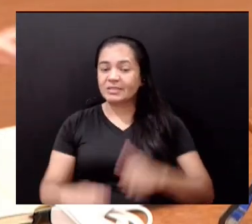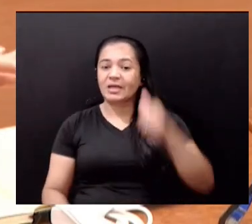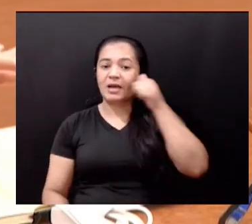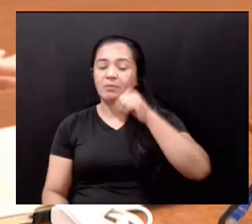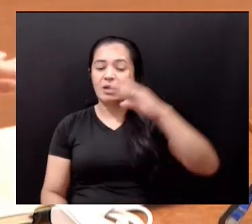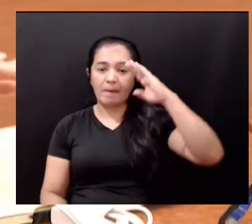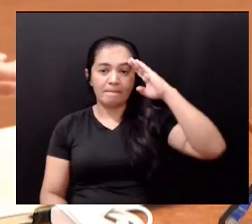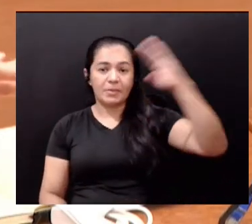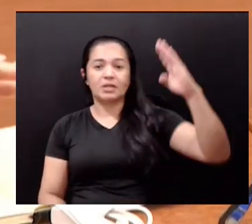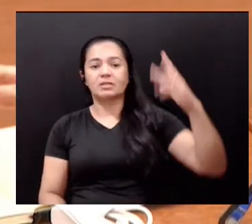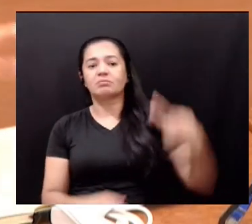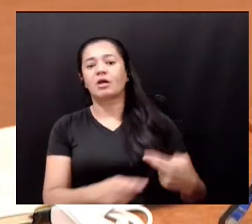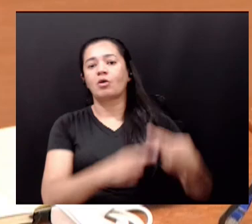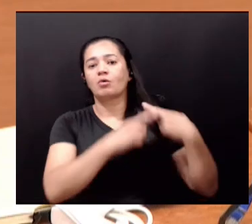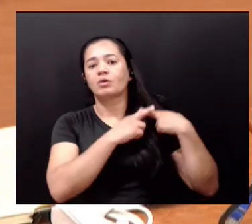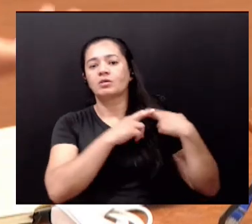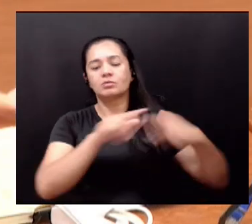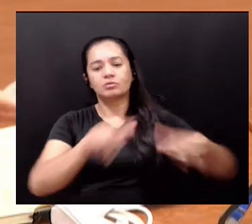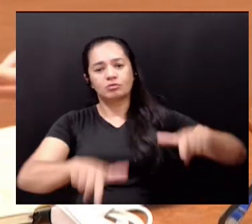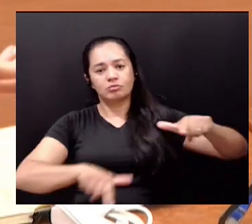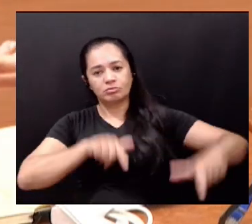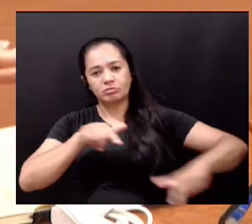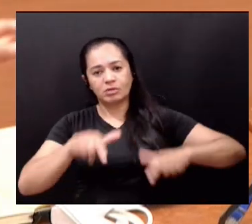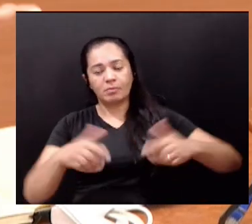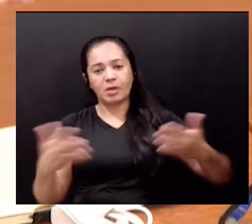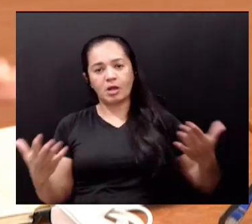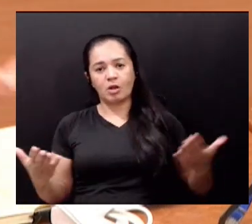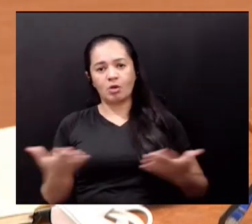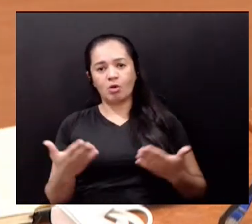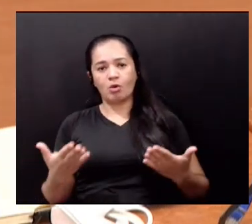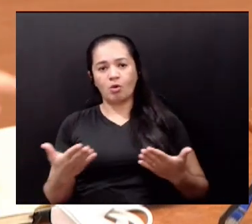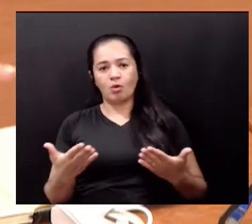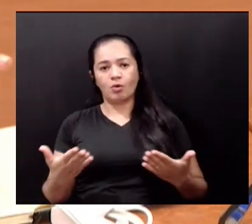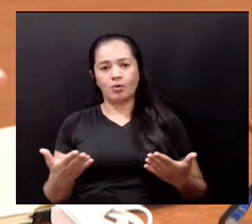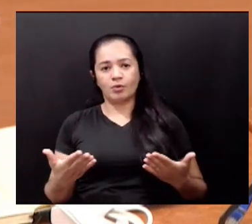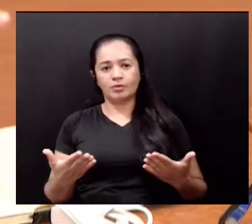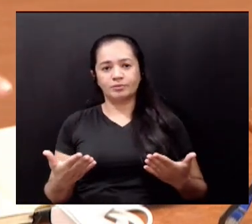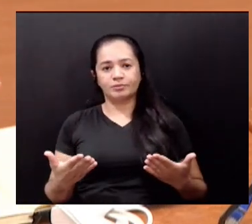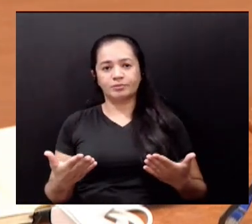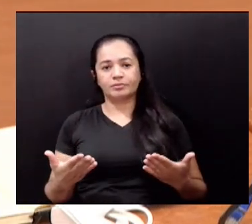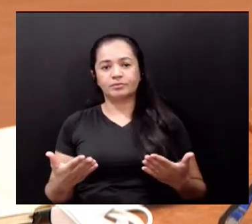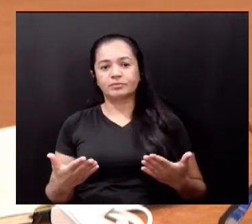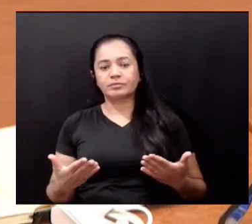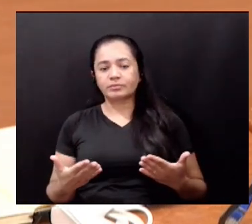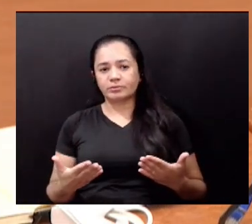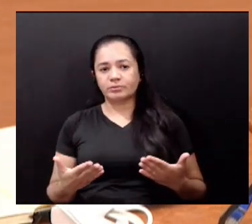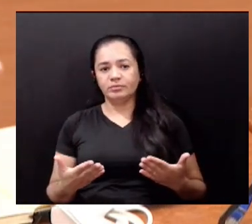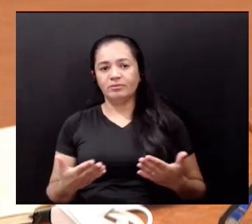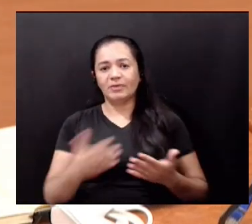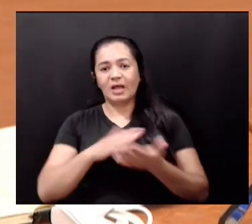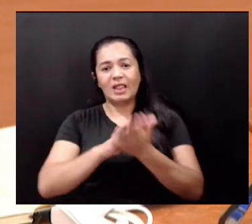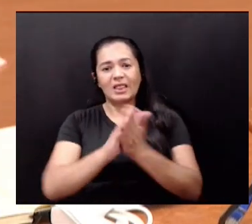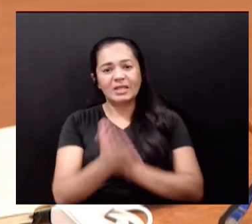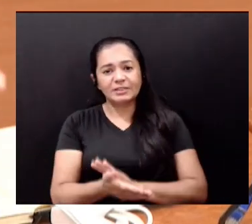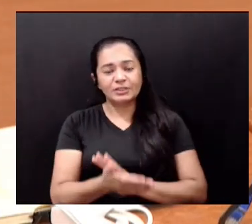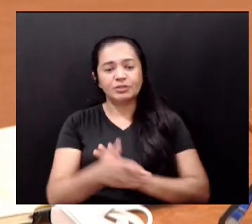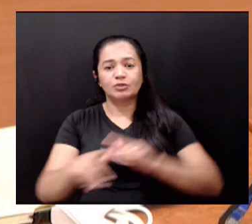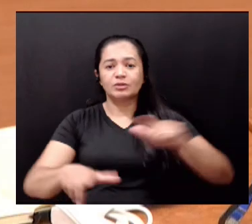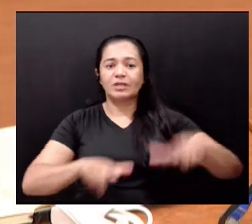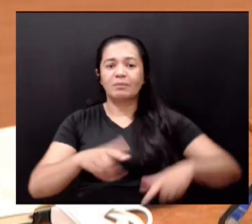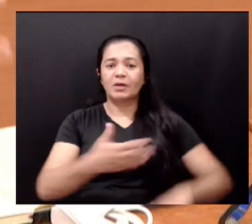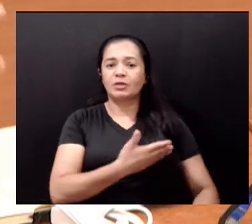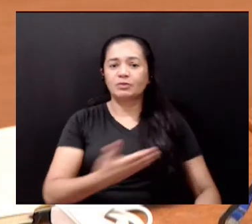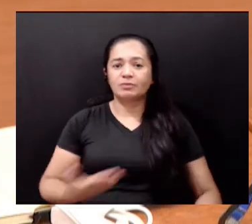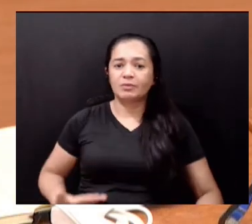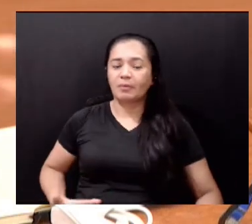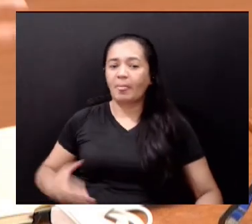pelo trabalho do cuidado hoje, né, socialmente foi colocada nesse espaço, essa destruição dos serviços públicos, especialmente da saúde e